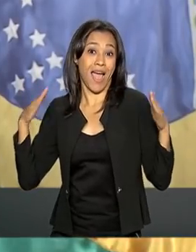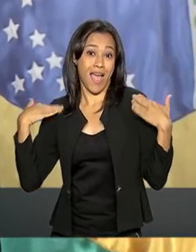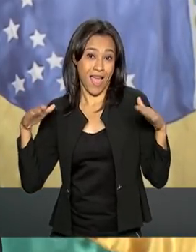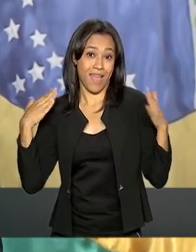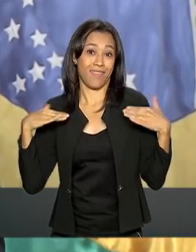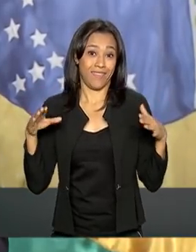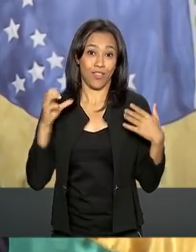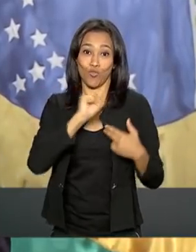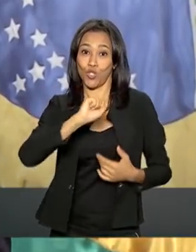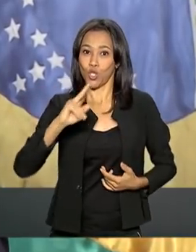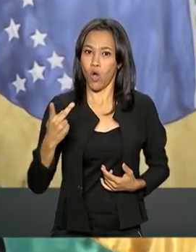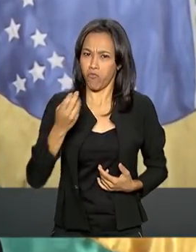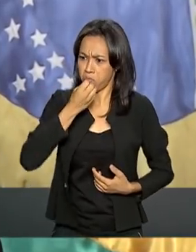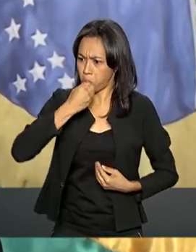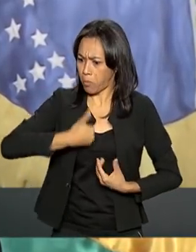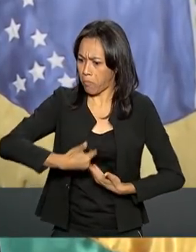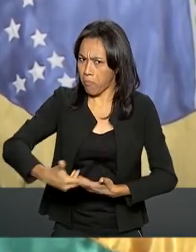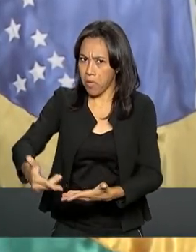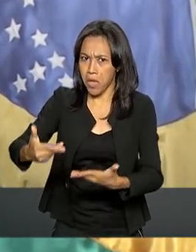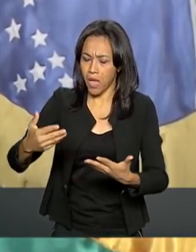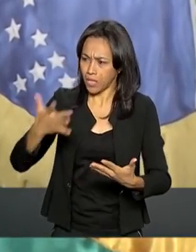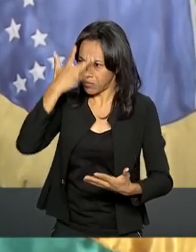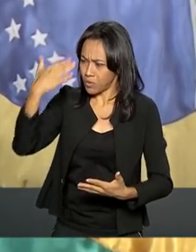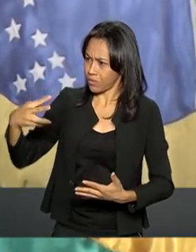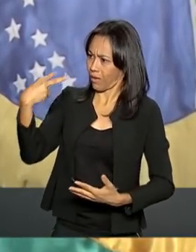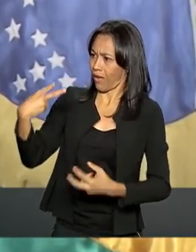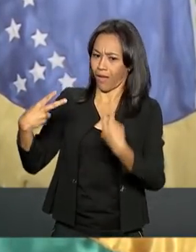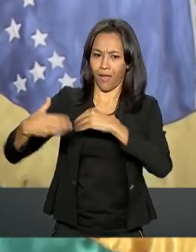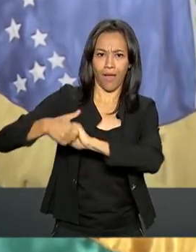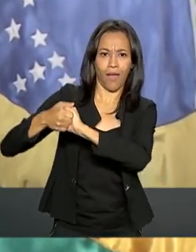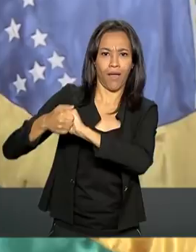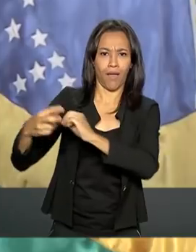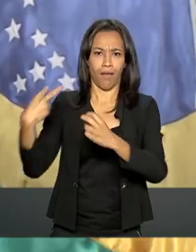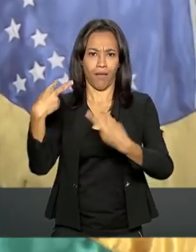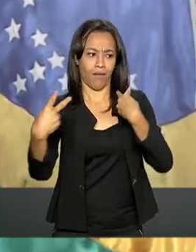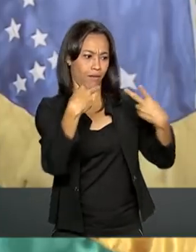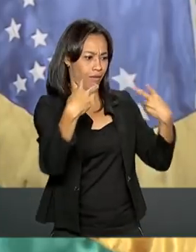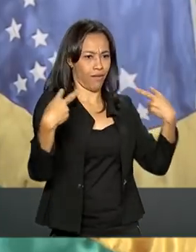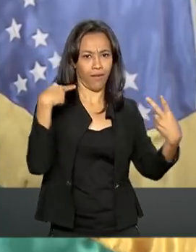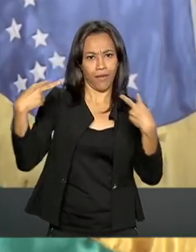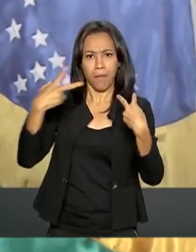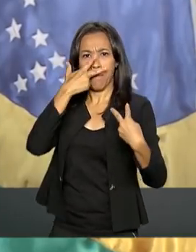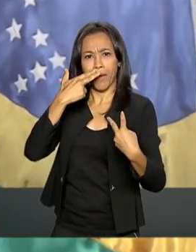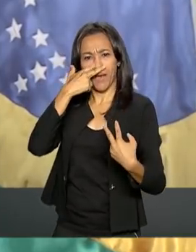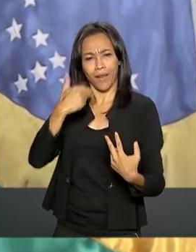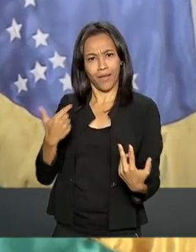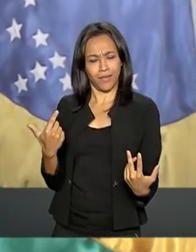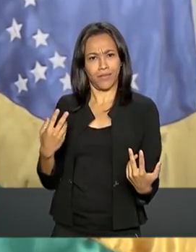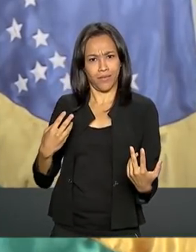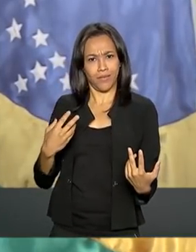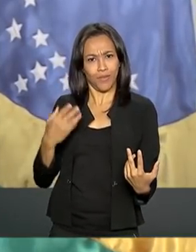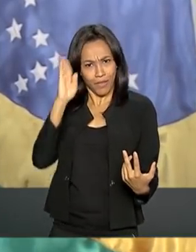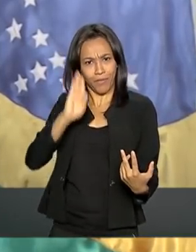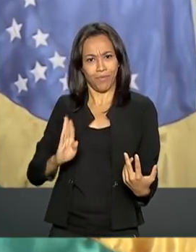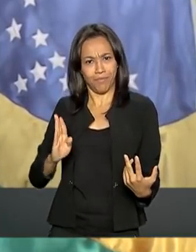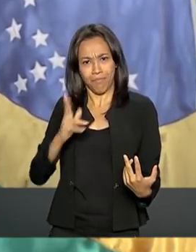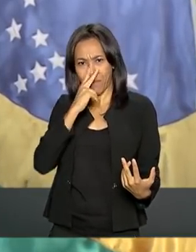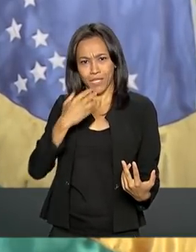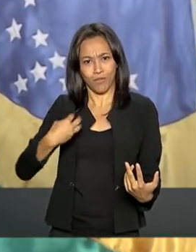fui muito bem recebido pelas pessoas que estavam lá. Parecia até que estava no Brasil.